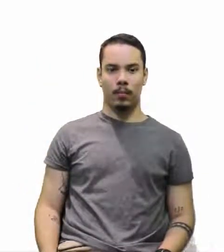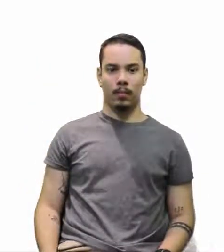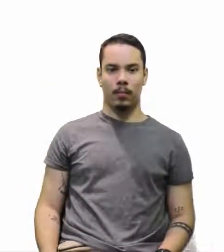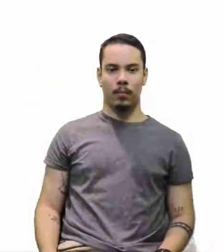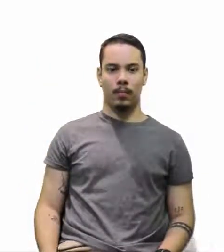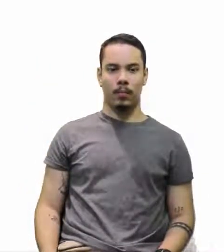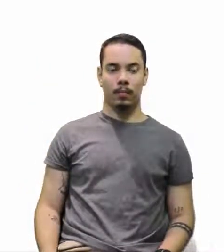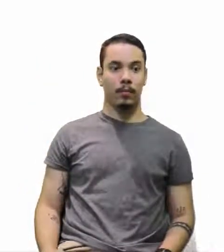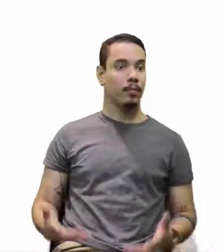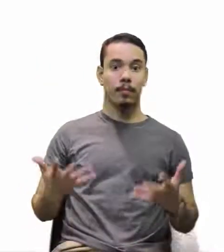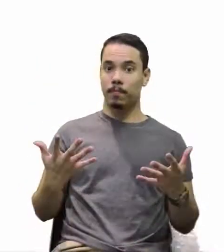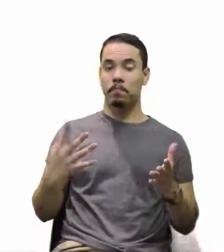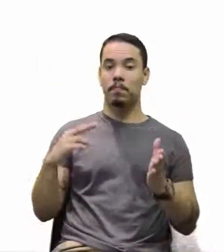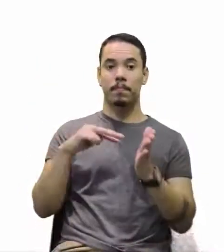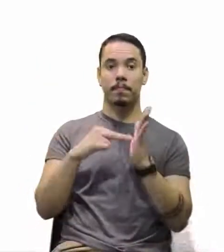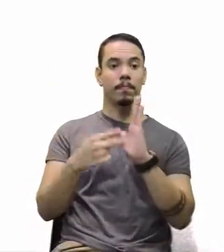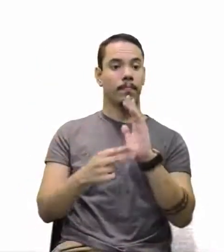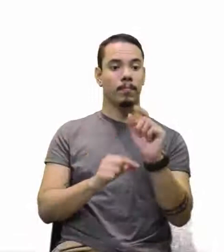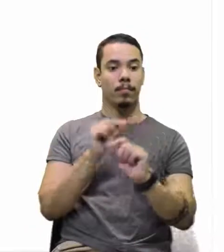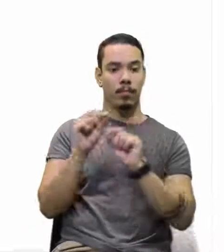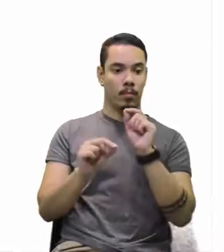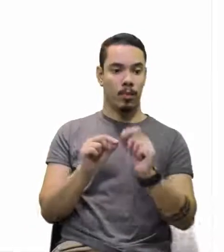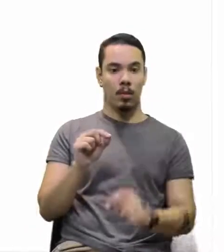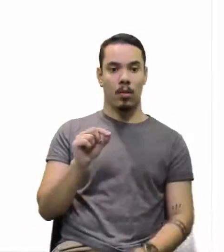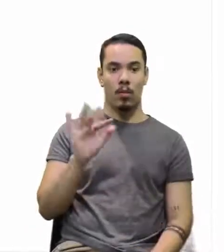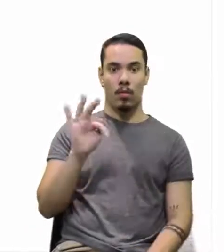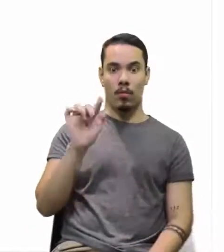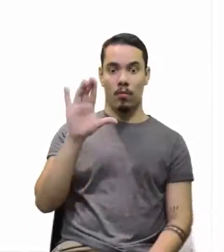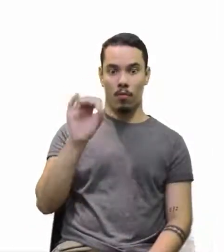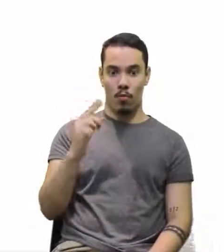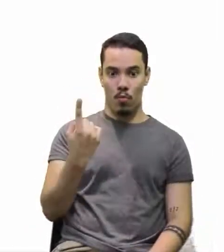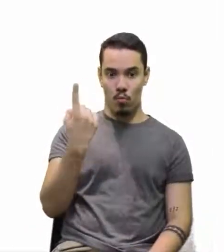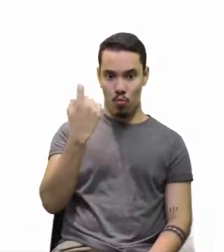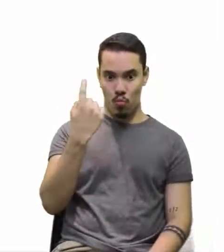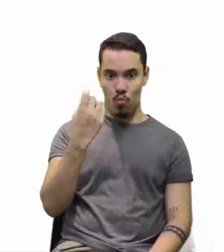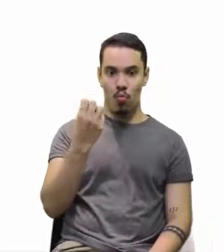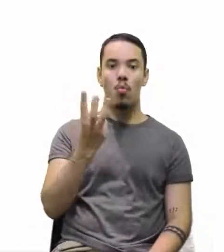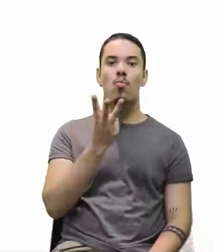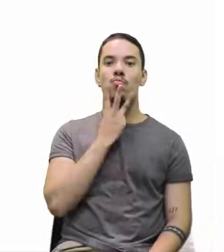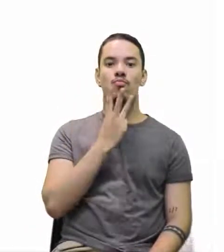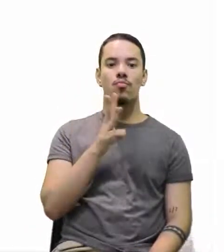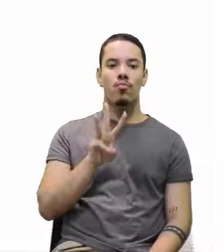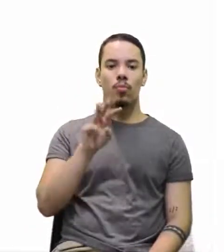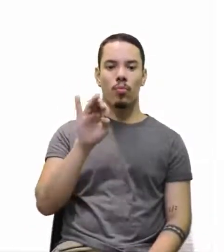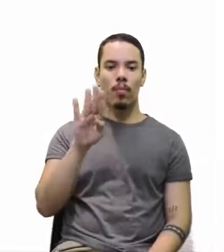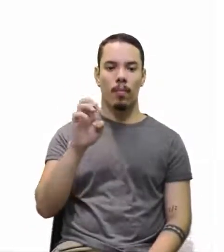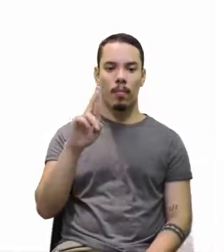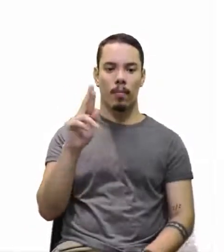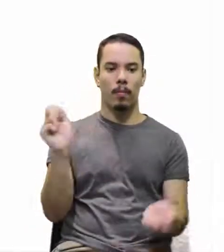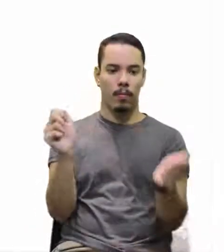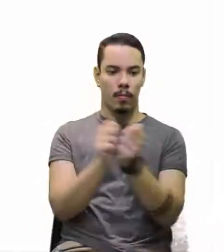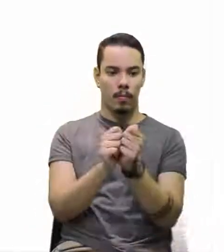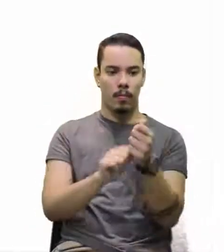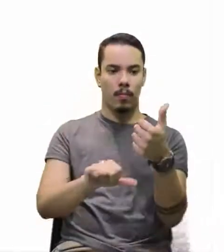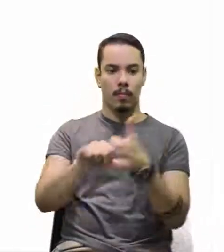isso quer dizer que o fluxo magnético, um Weber, é um tesla vezes metro